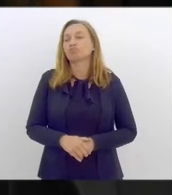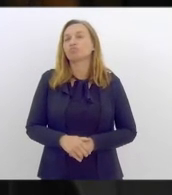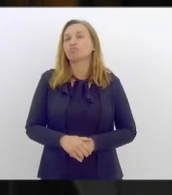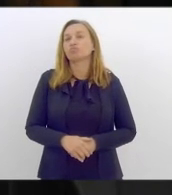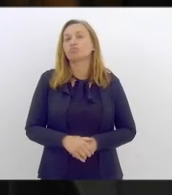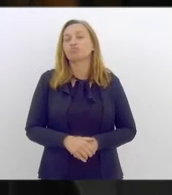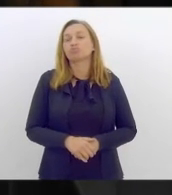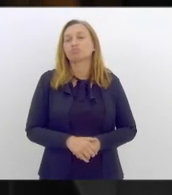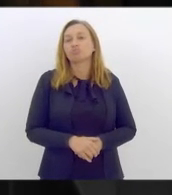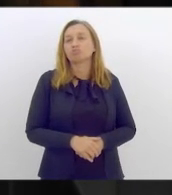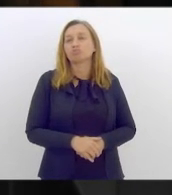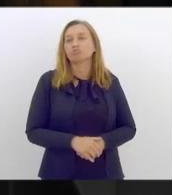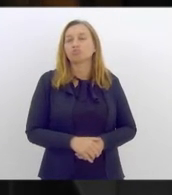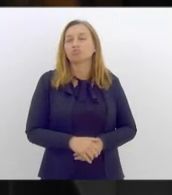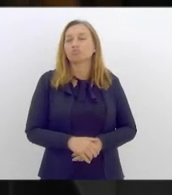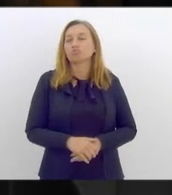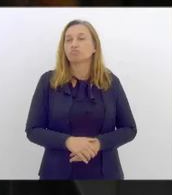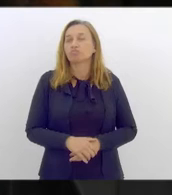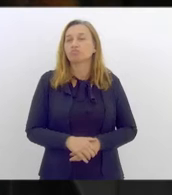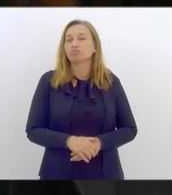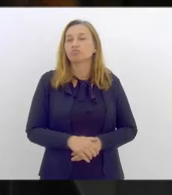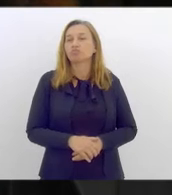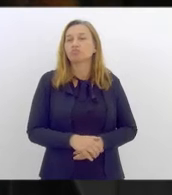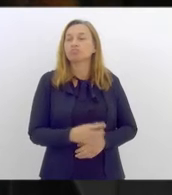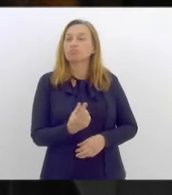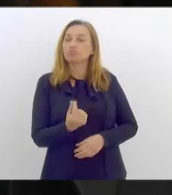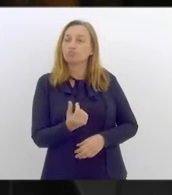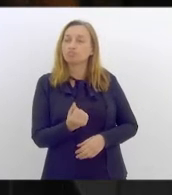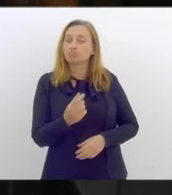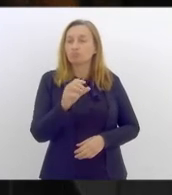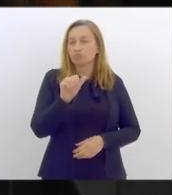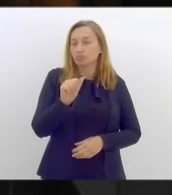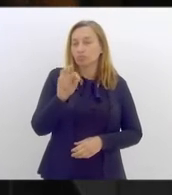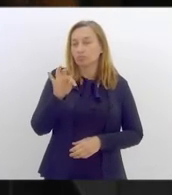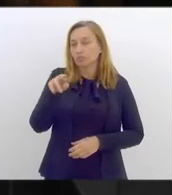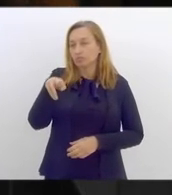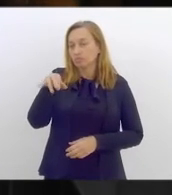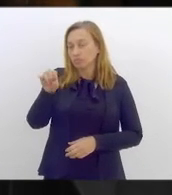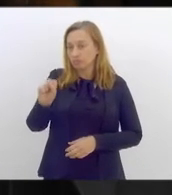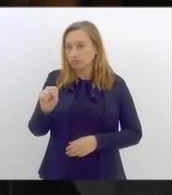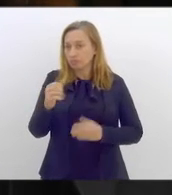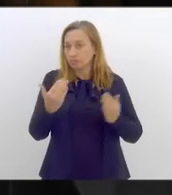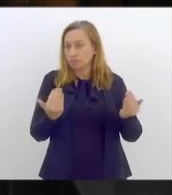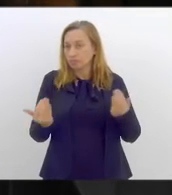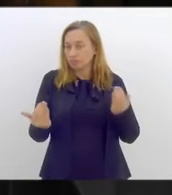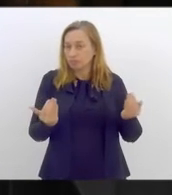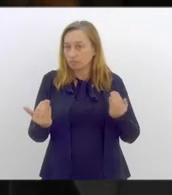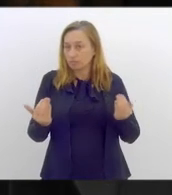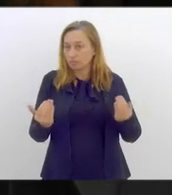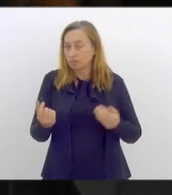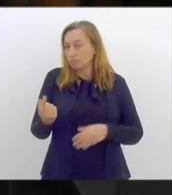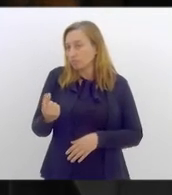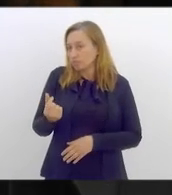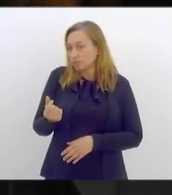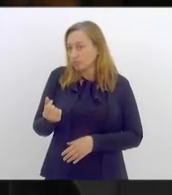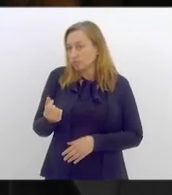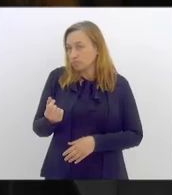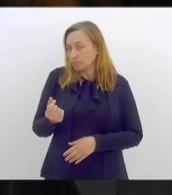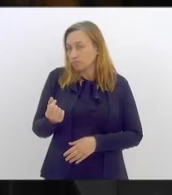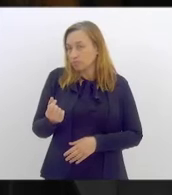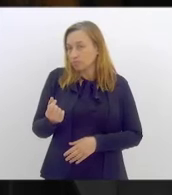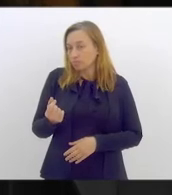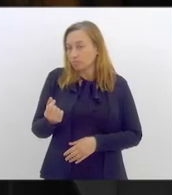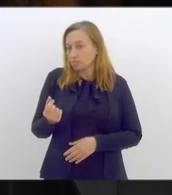as alíquotas daqui para o setor Atacadista foram equiparadas as alíquotas do Espírito